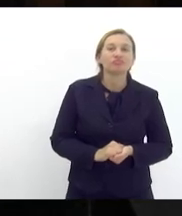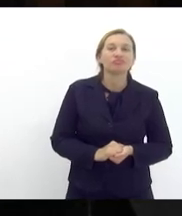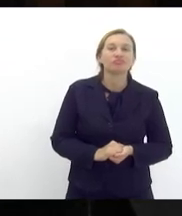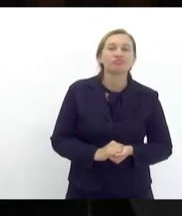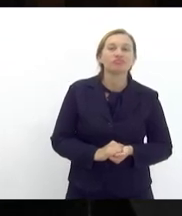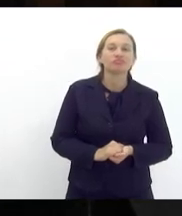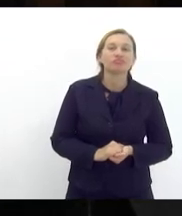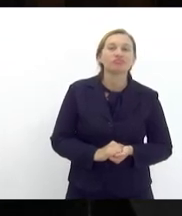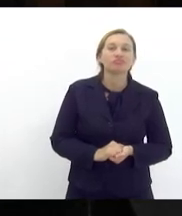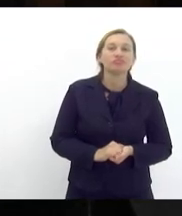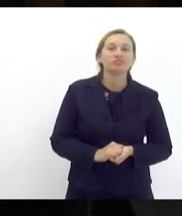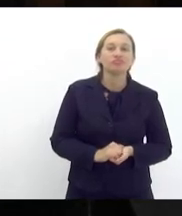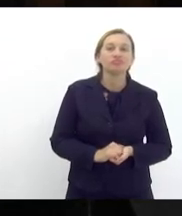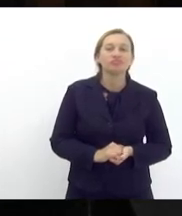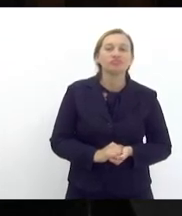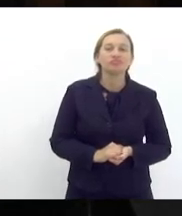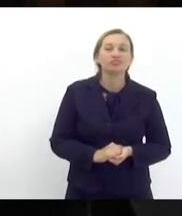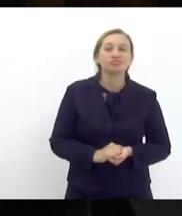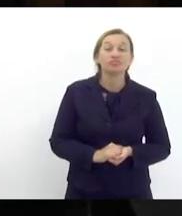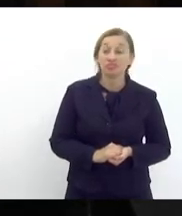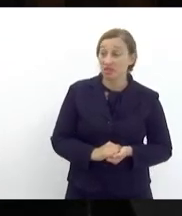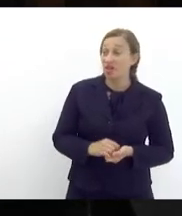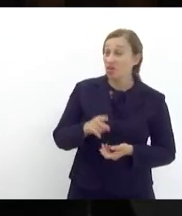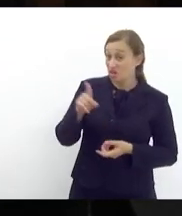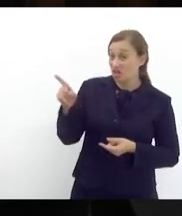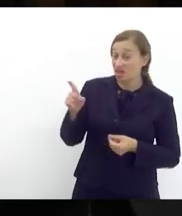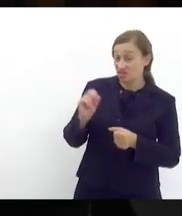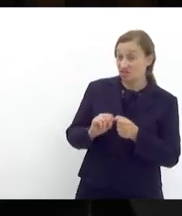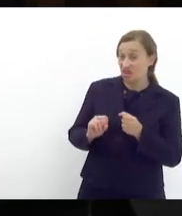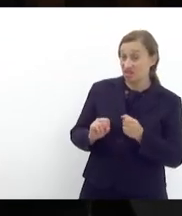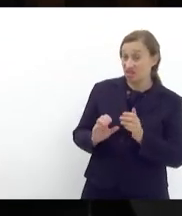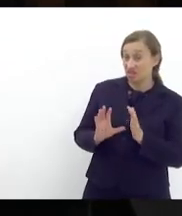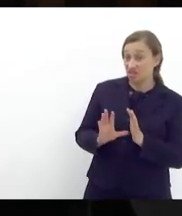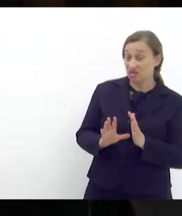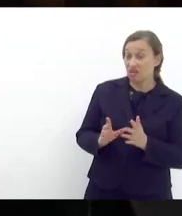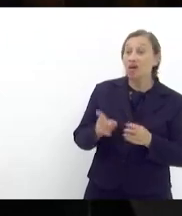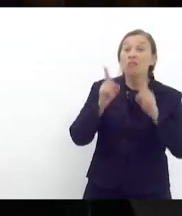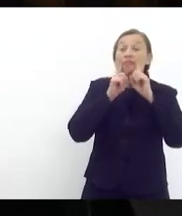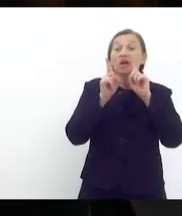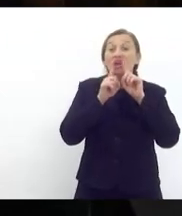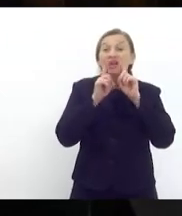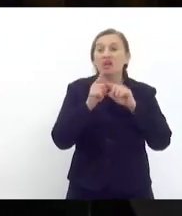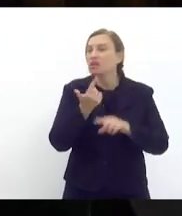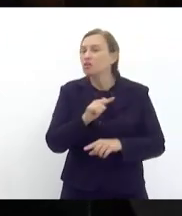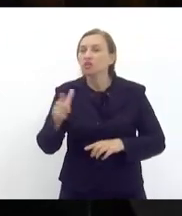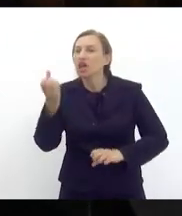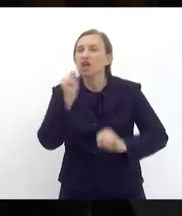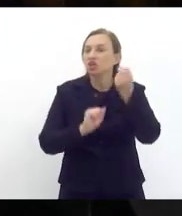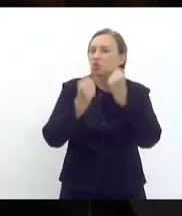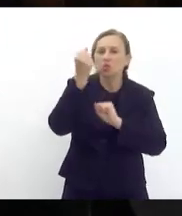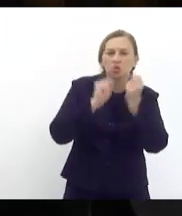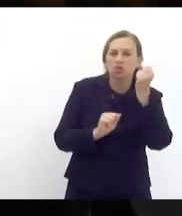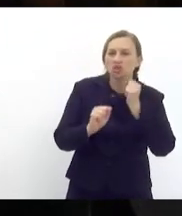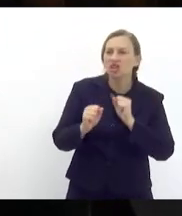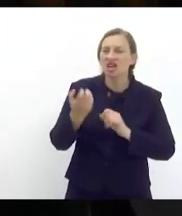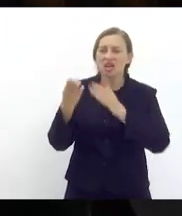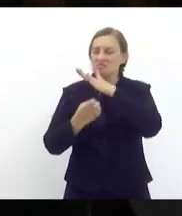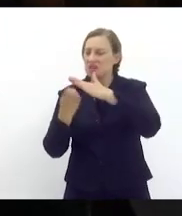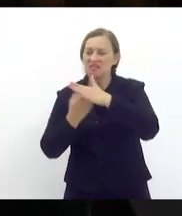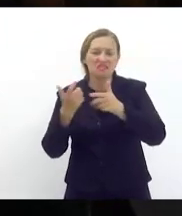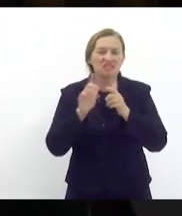De pão e circo que é o que eles fazem. Maricá não tem uma grande indústria não tem uma grande empresa.